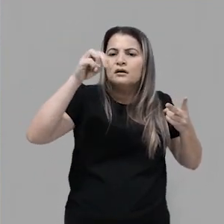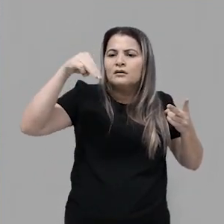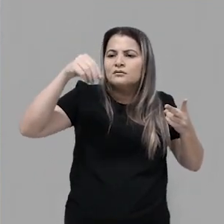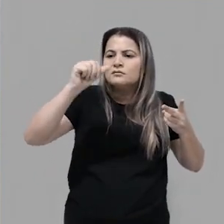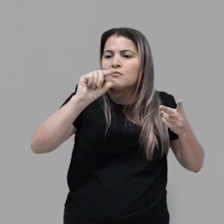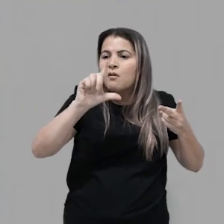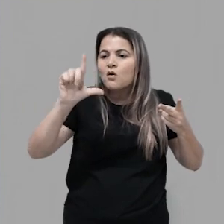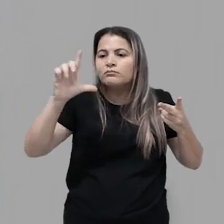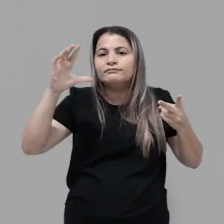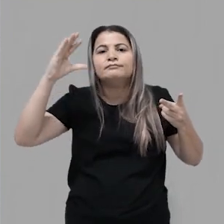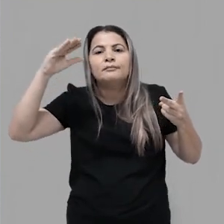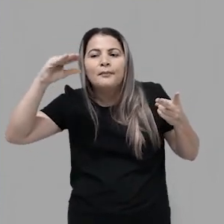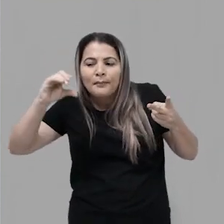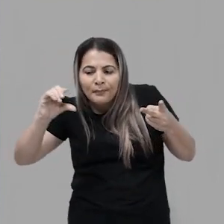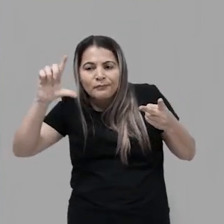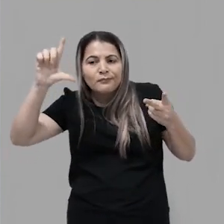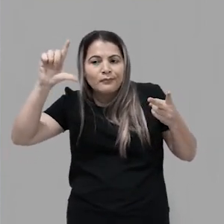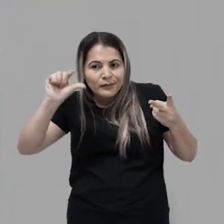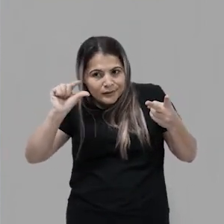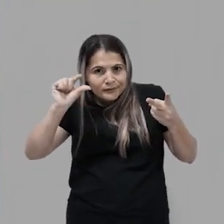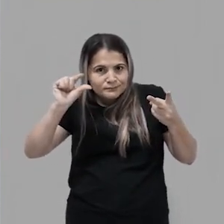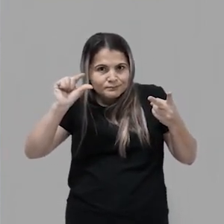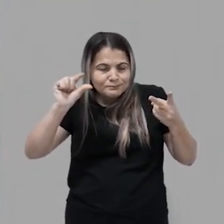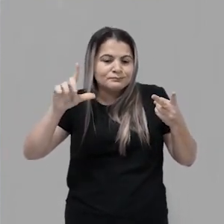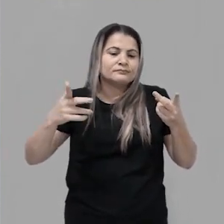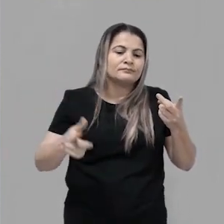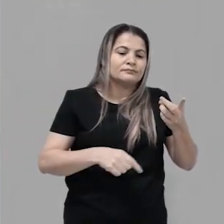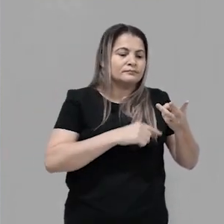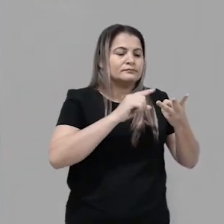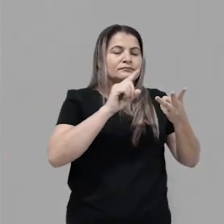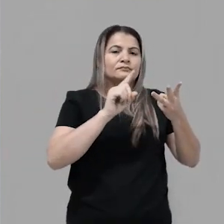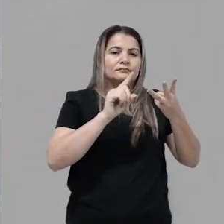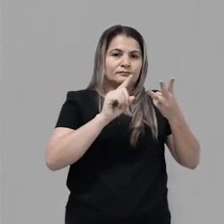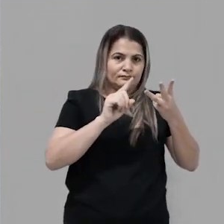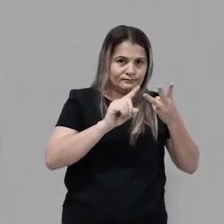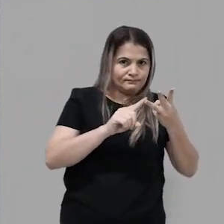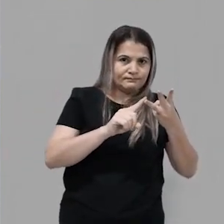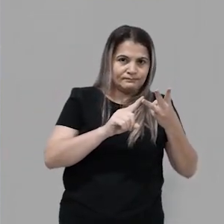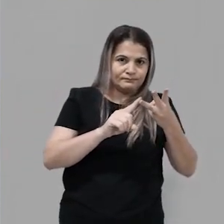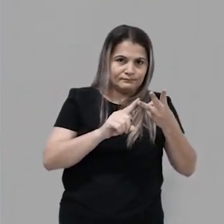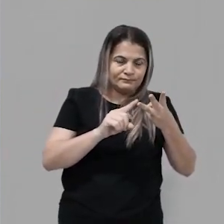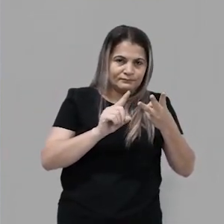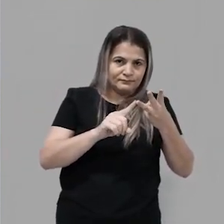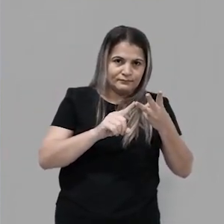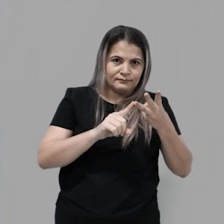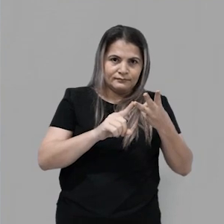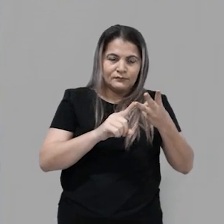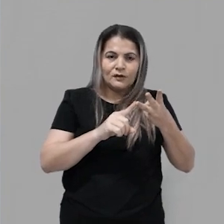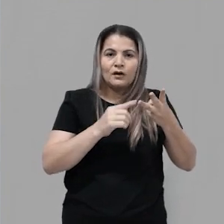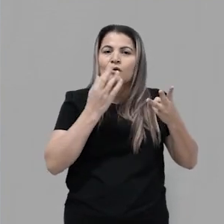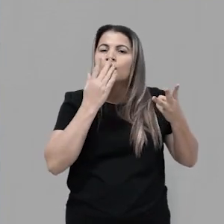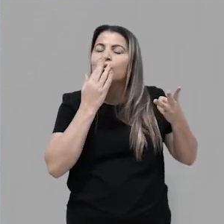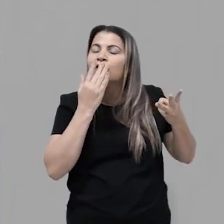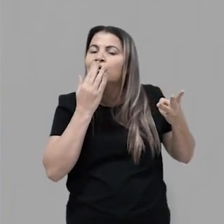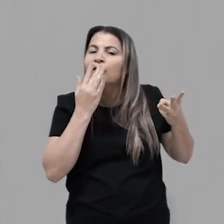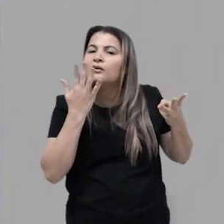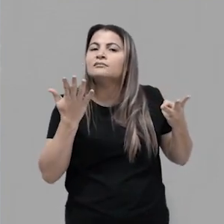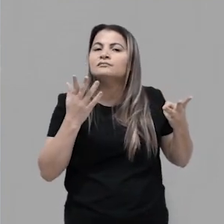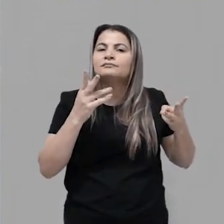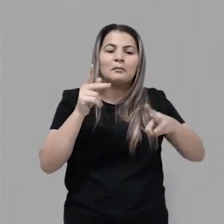se ela é bonita, feia, legal, útil. Tá? Então, small é pequeno. Black é a